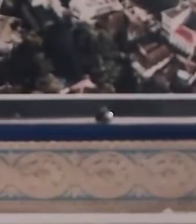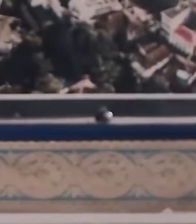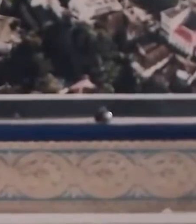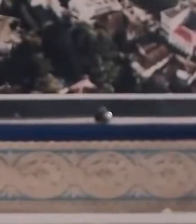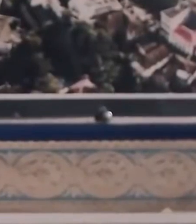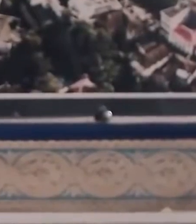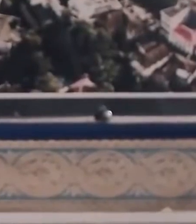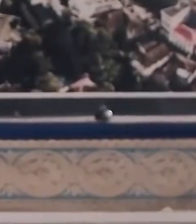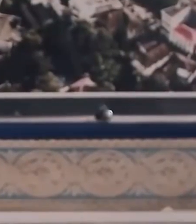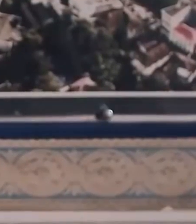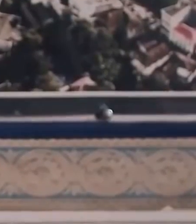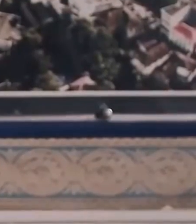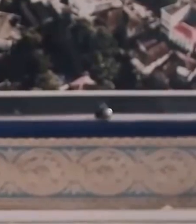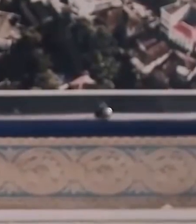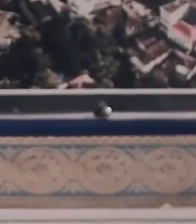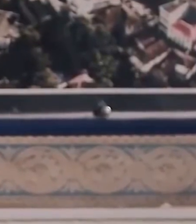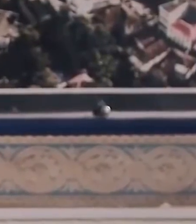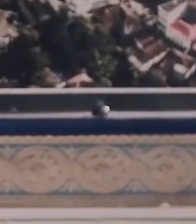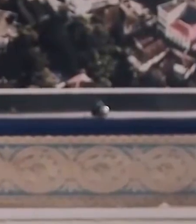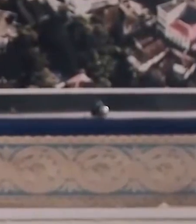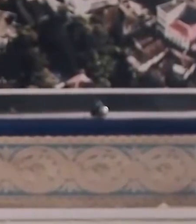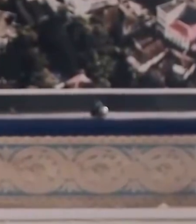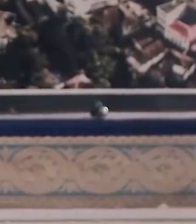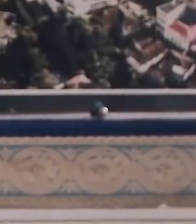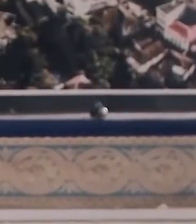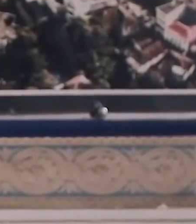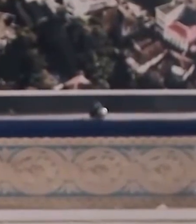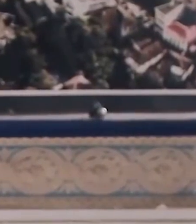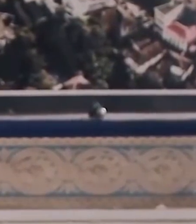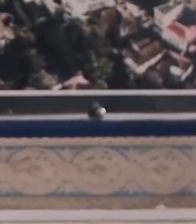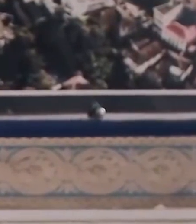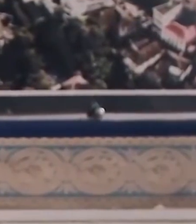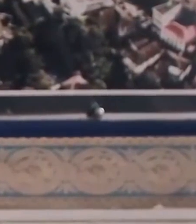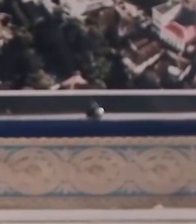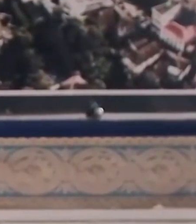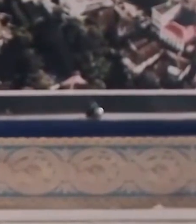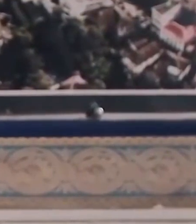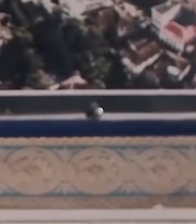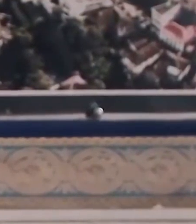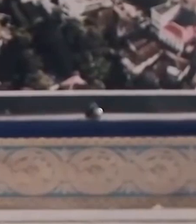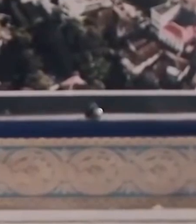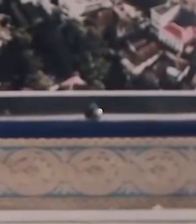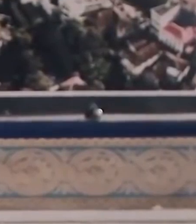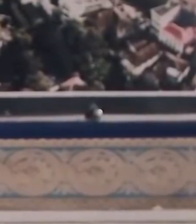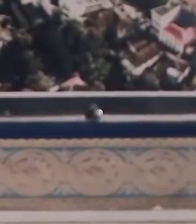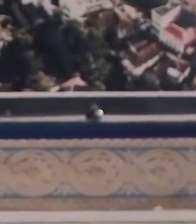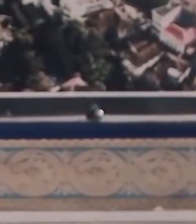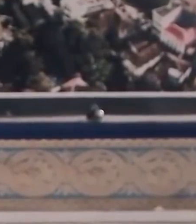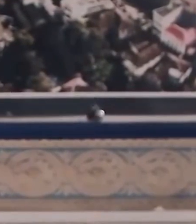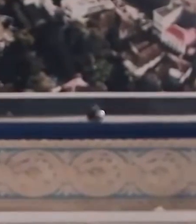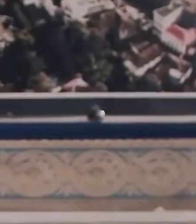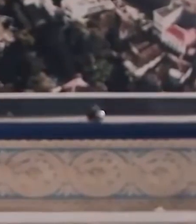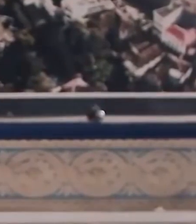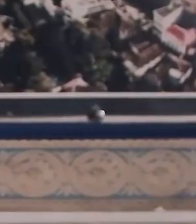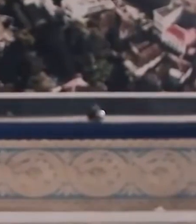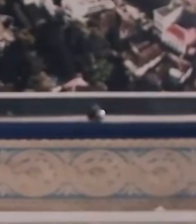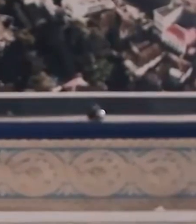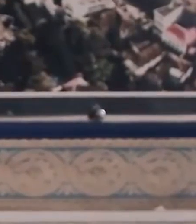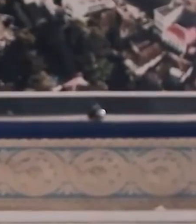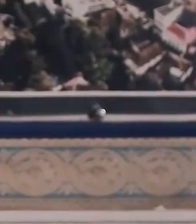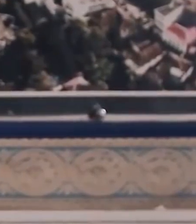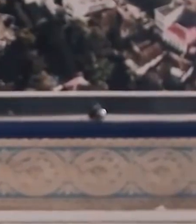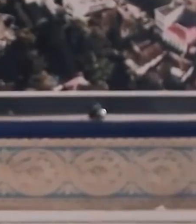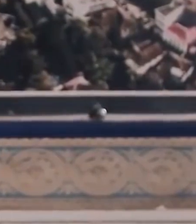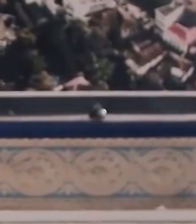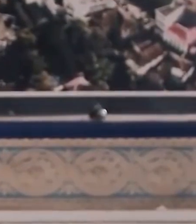que hoje, no dia a dia nosso, nos nossos apertos, nos nossos perrengues da vida, né, padre? A gente fala, e agora,